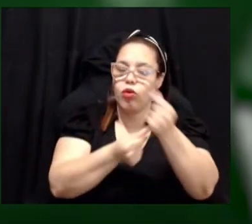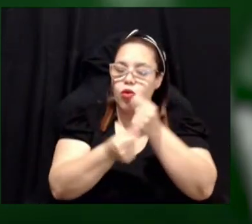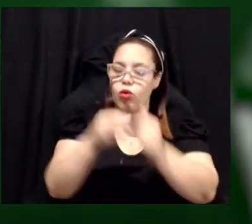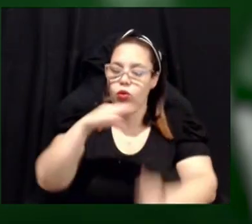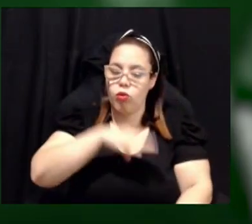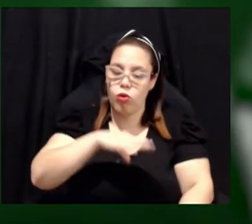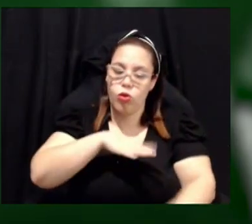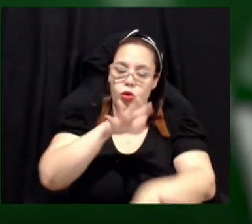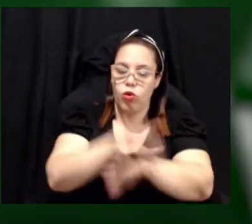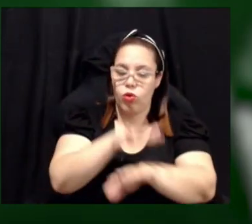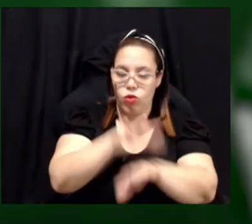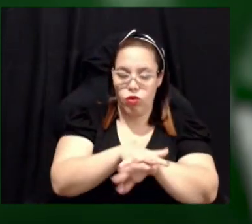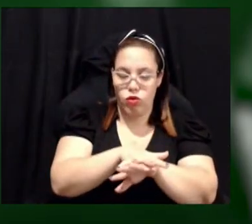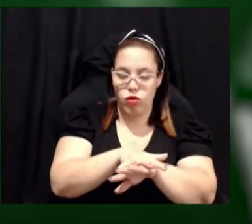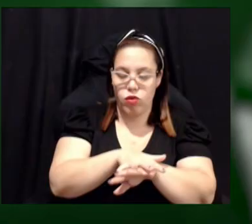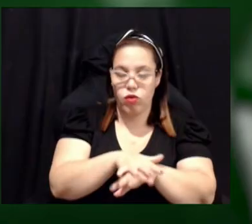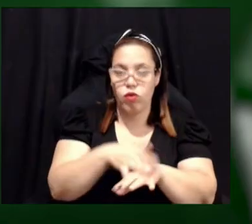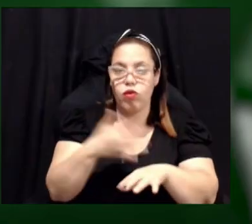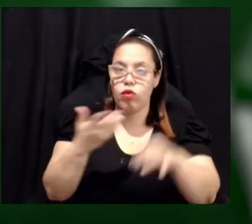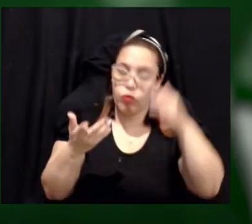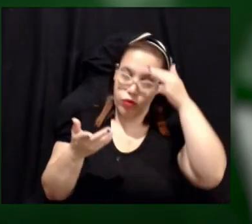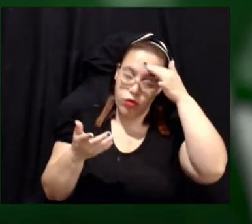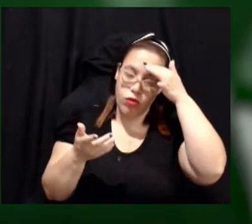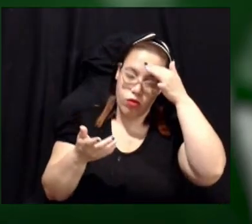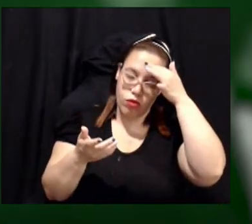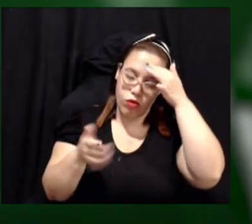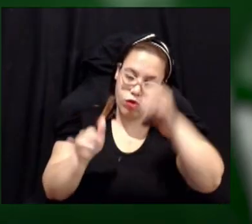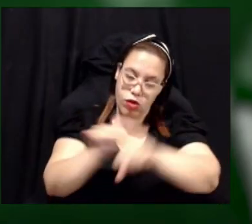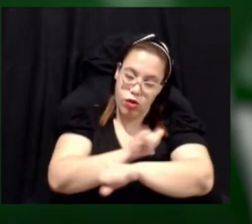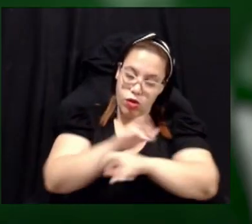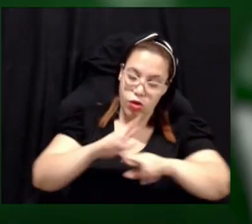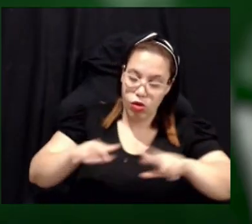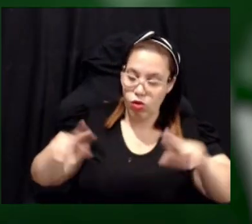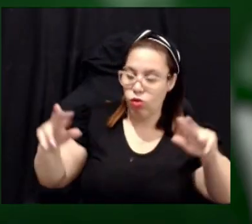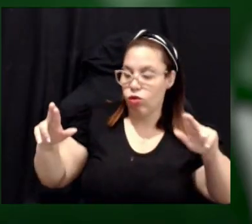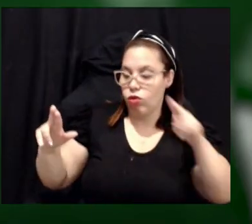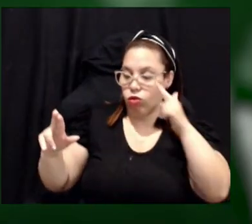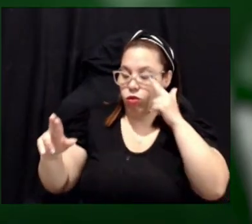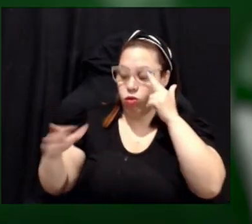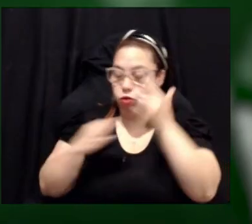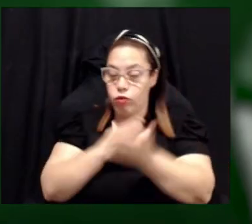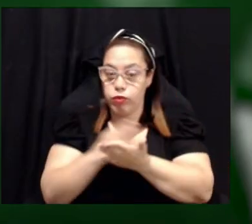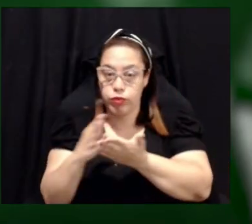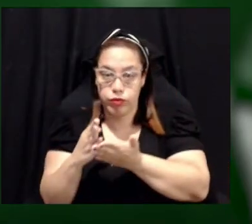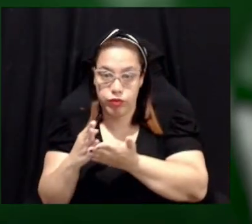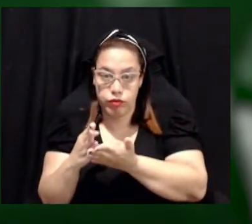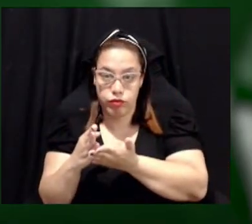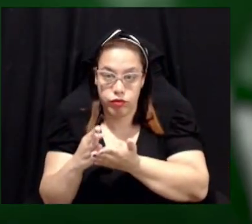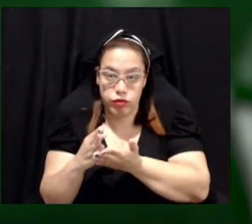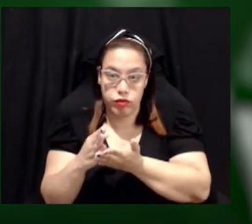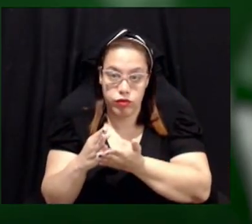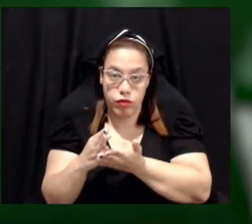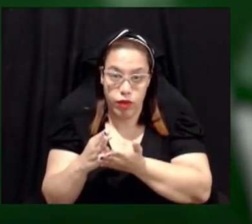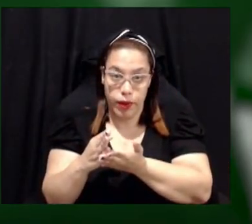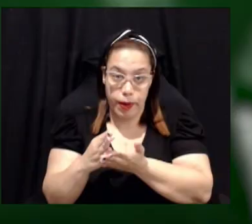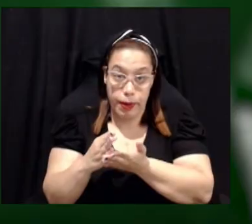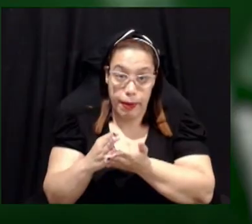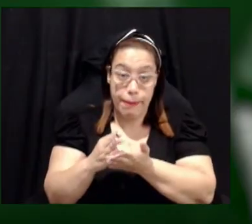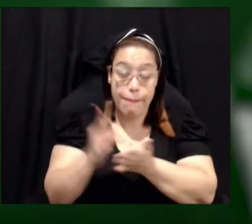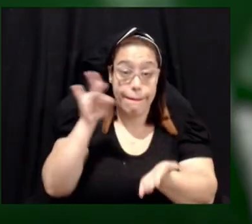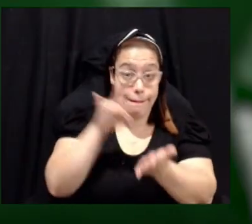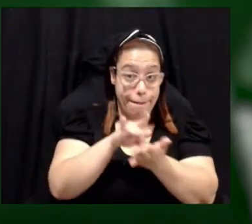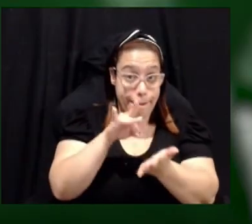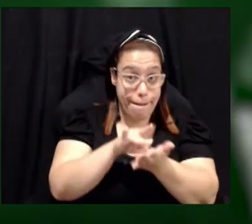e aí são estratégias diferenciadas a partir para ensinar a partir da realidade do